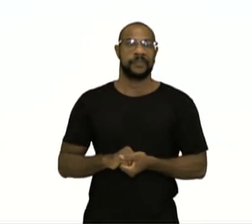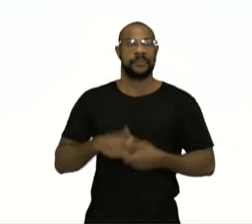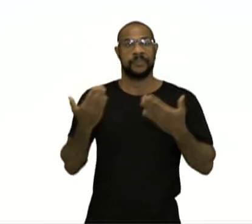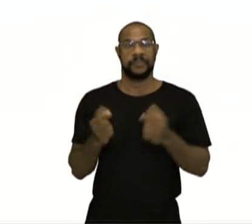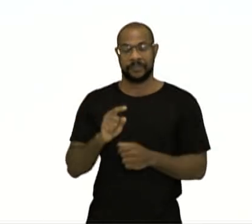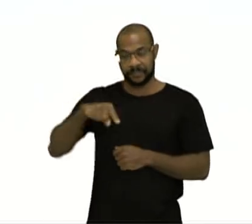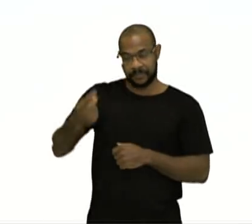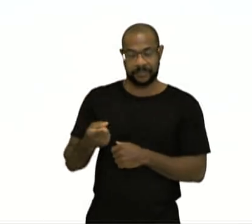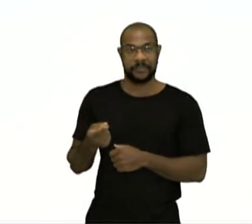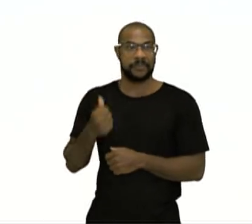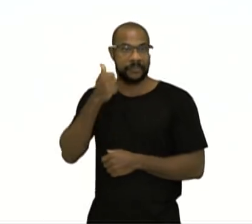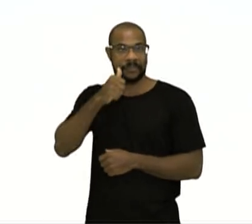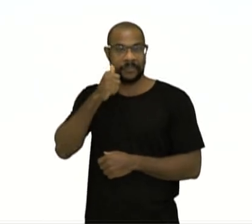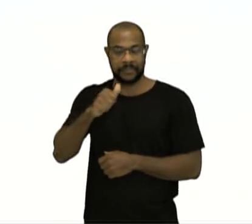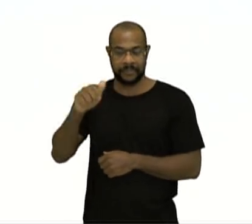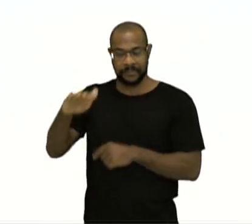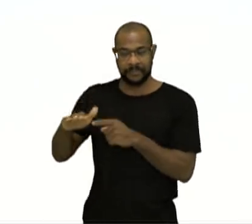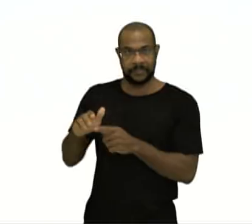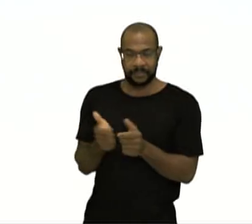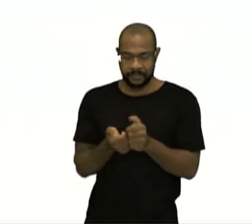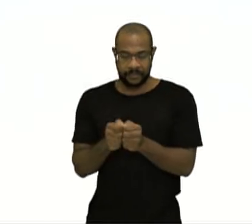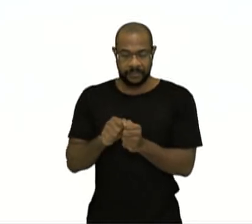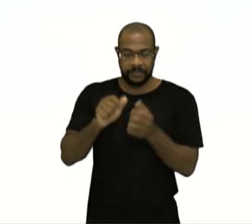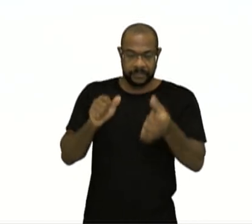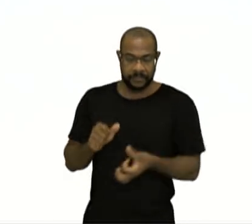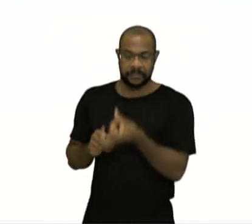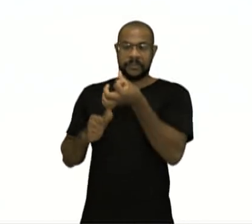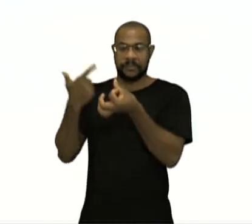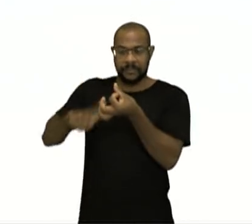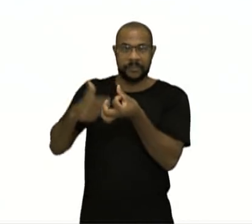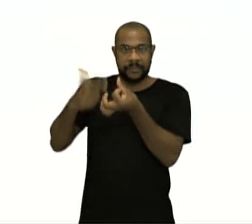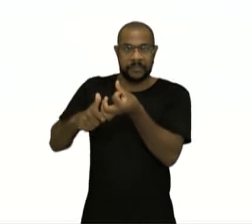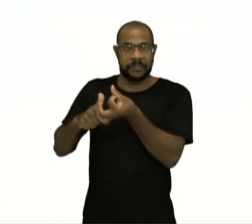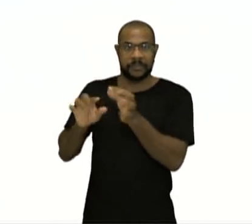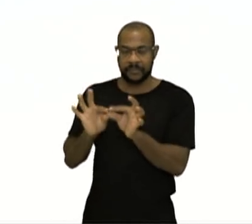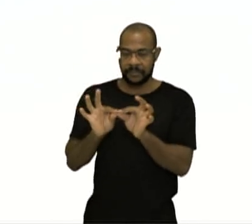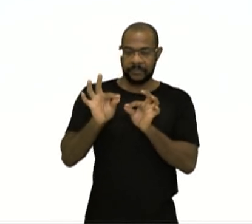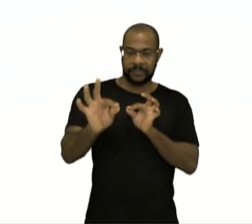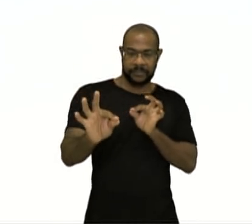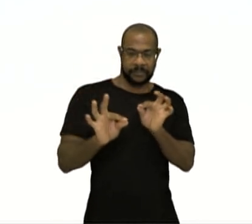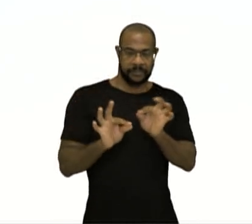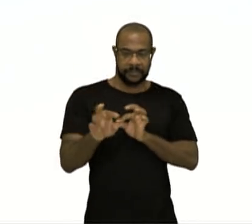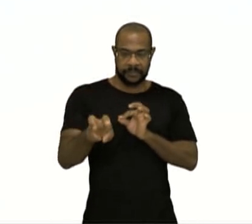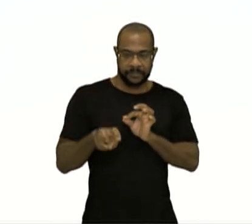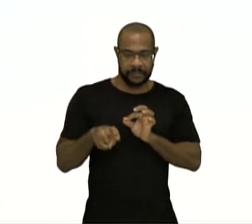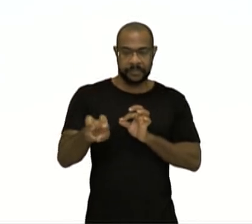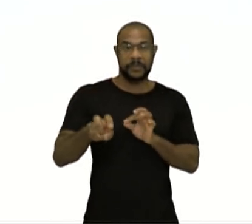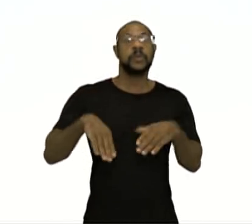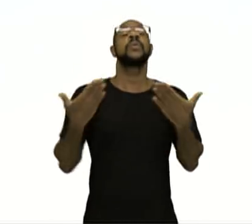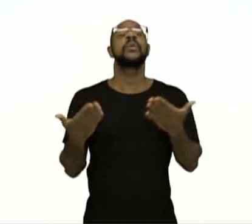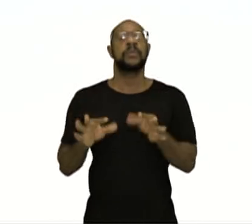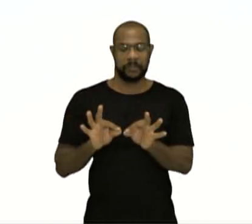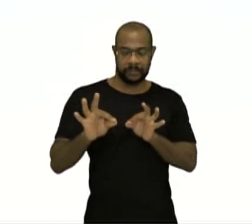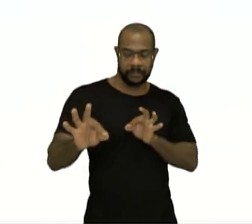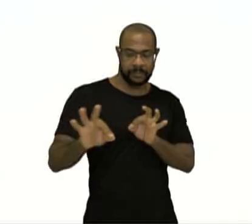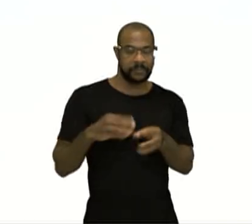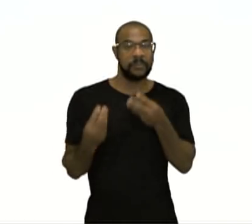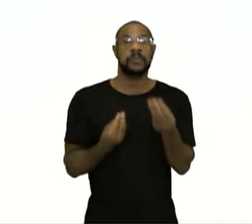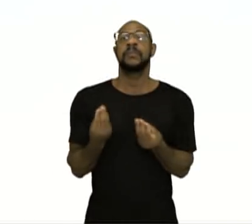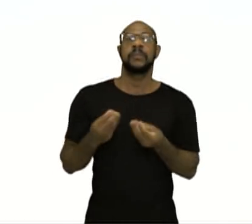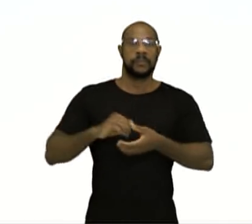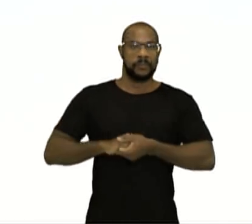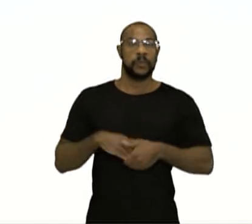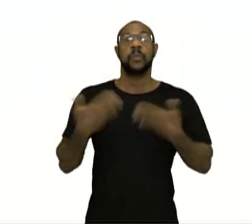Após Cíntia acionar o controle pela sexta vez, a distância entre ela e o carrinho era de... Qual será a alternativa